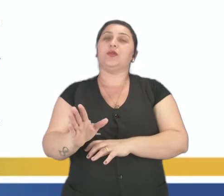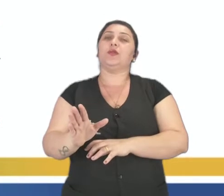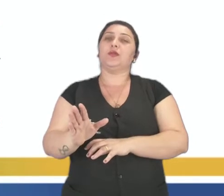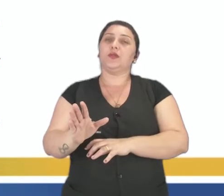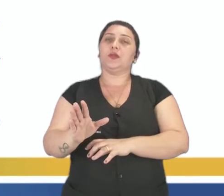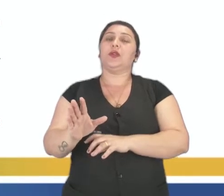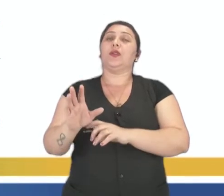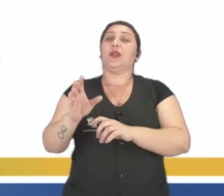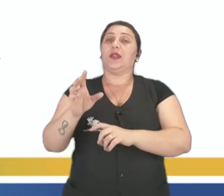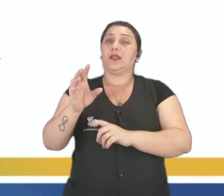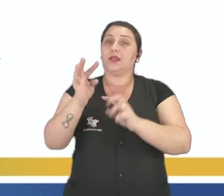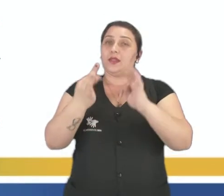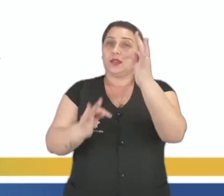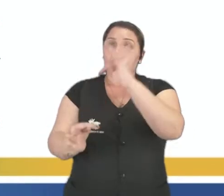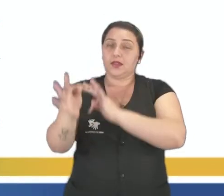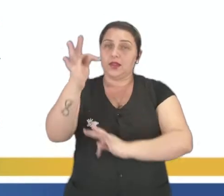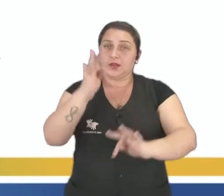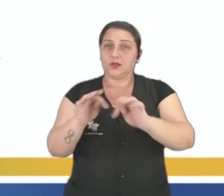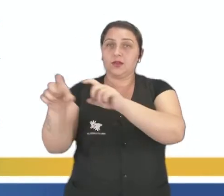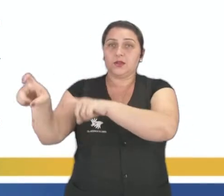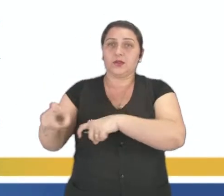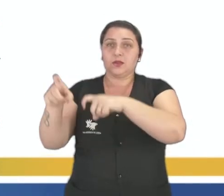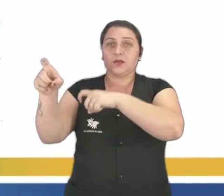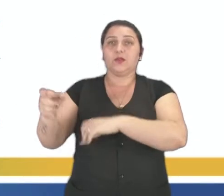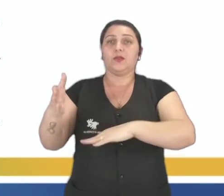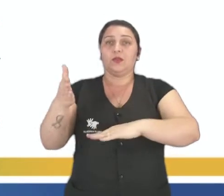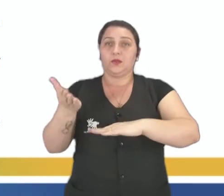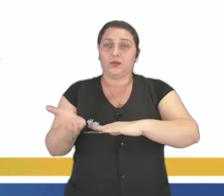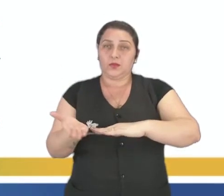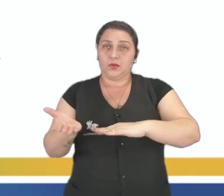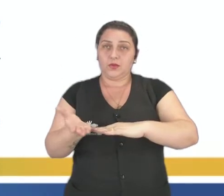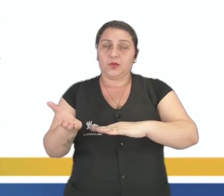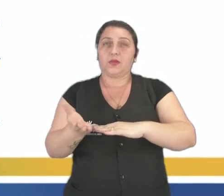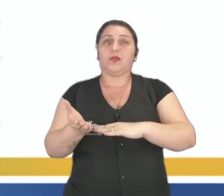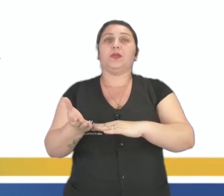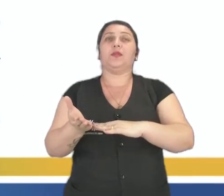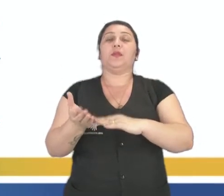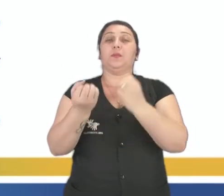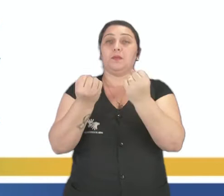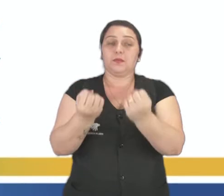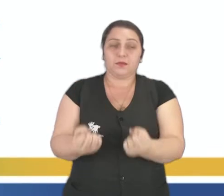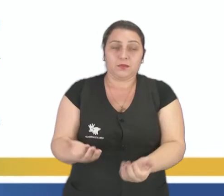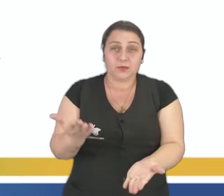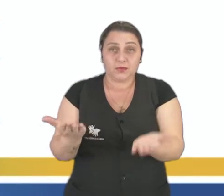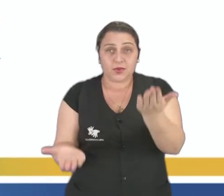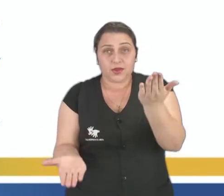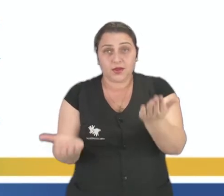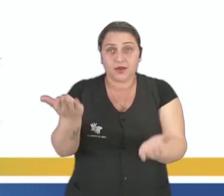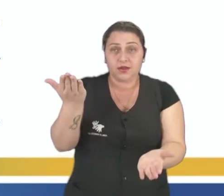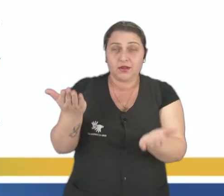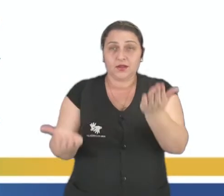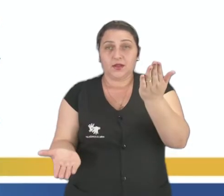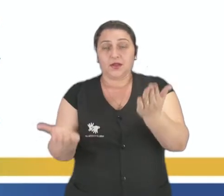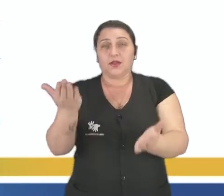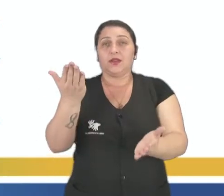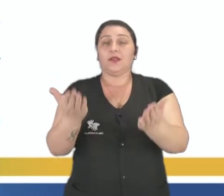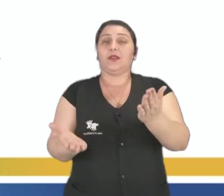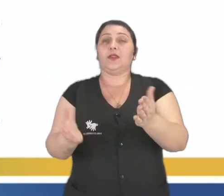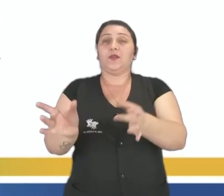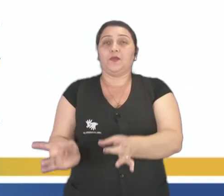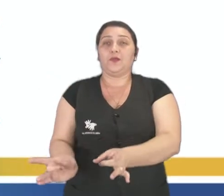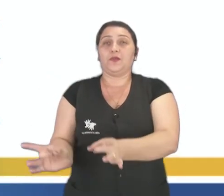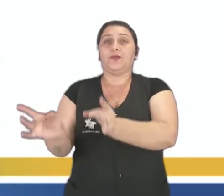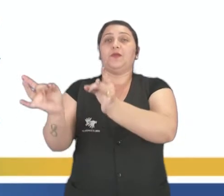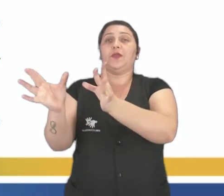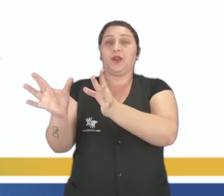dessa agricultura moderna. Possuem balança comercial favorável, ou seja, exportam mais do